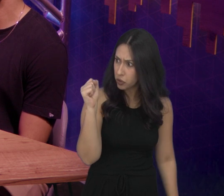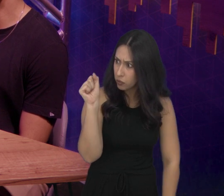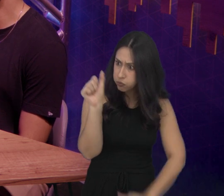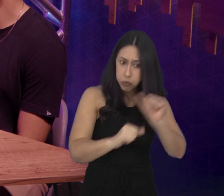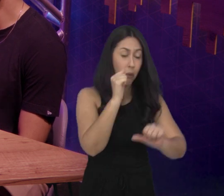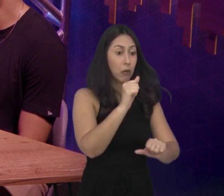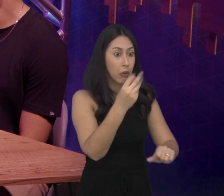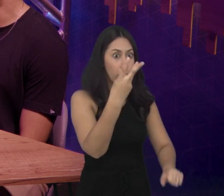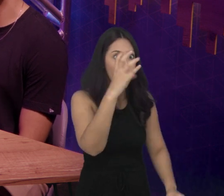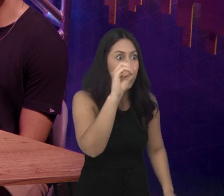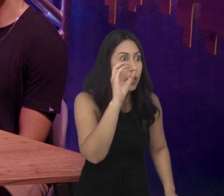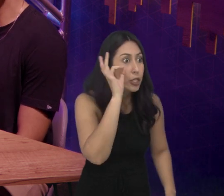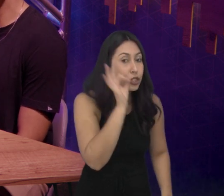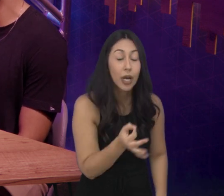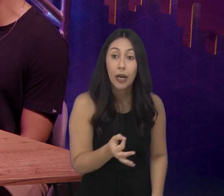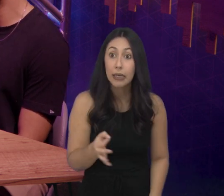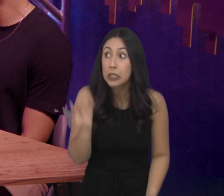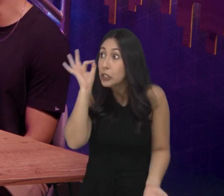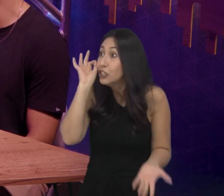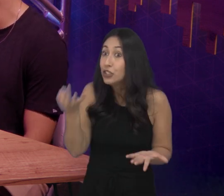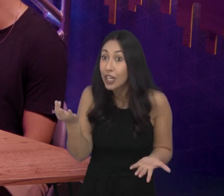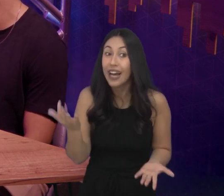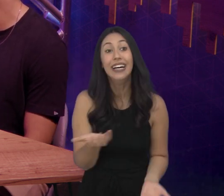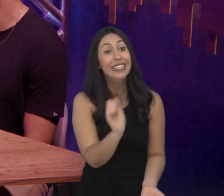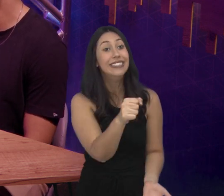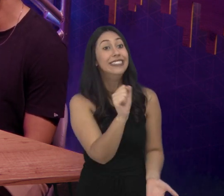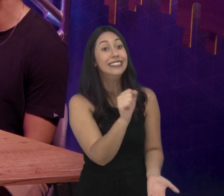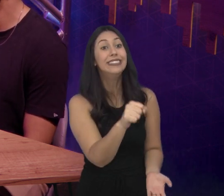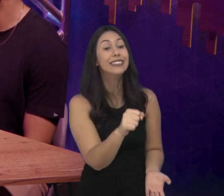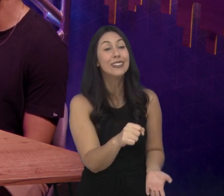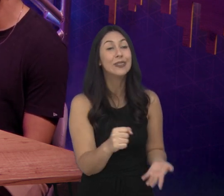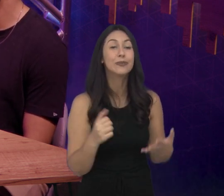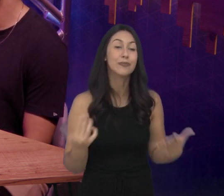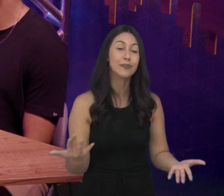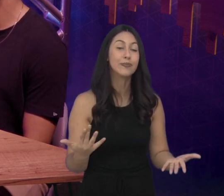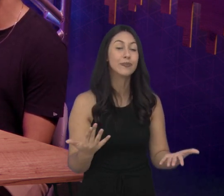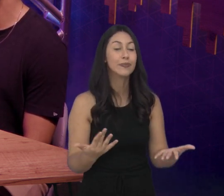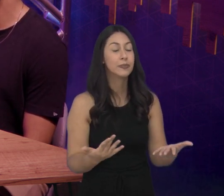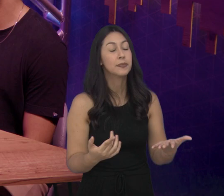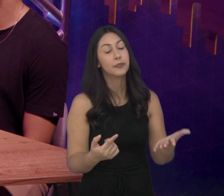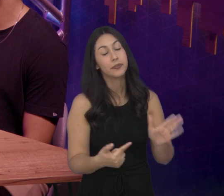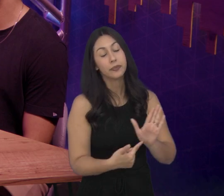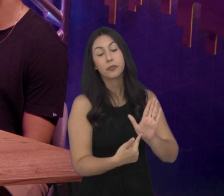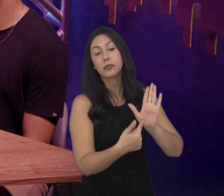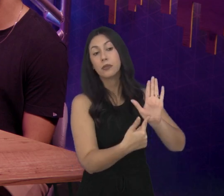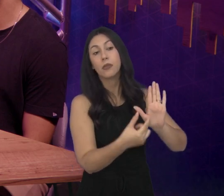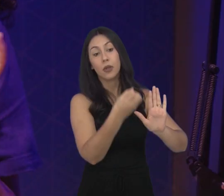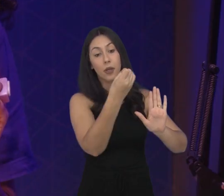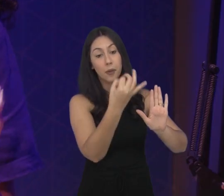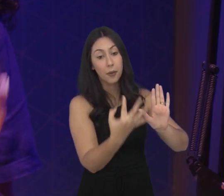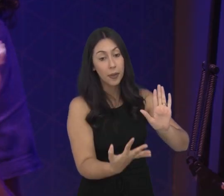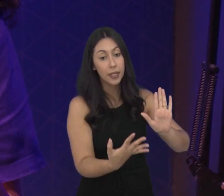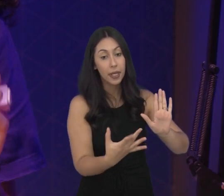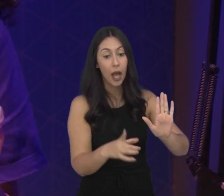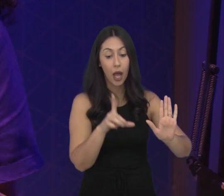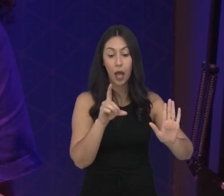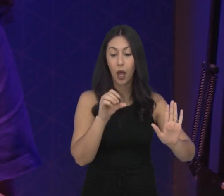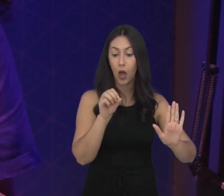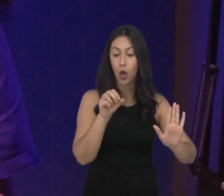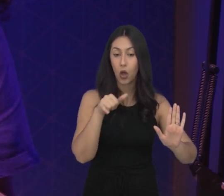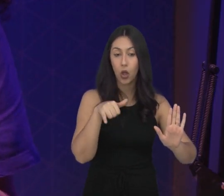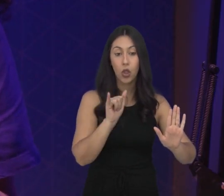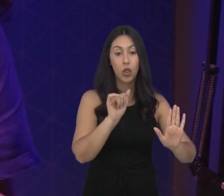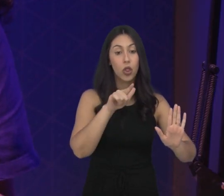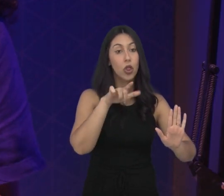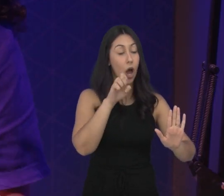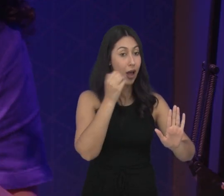fazendo 30, tipo, como assim? Chegou do nada. Exatamente. E daí nessa matéria a gente tem a Doyle Byock,